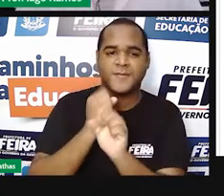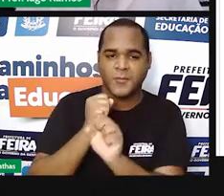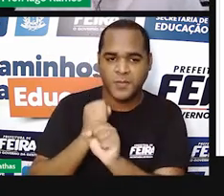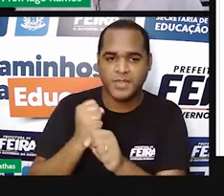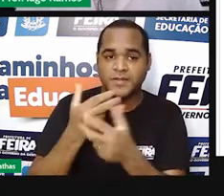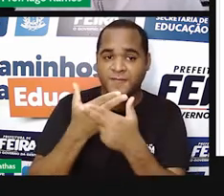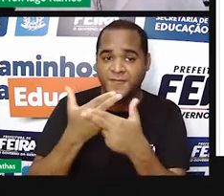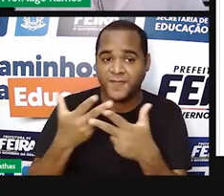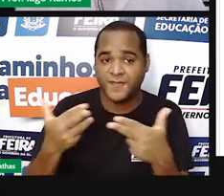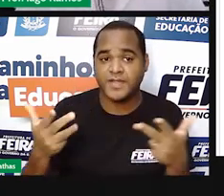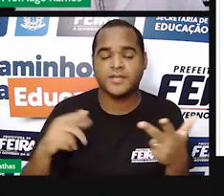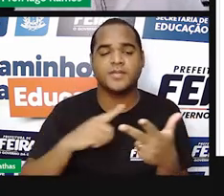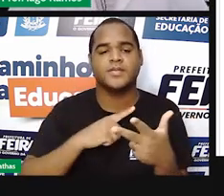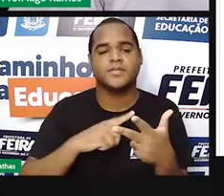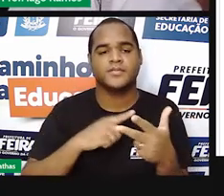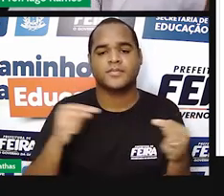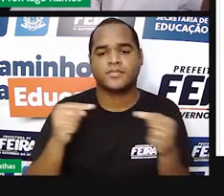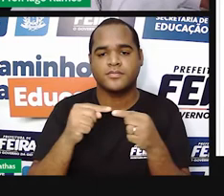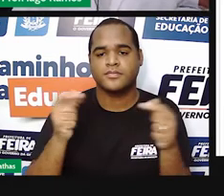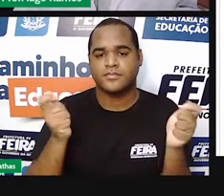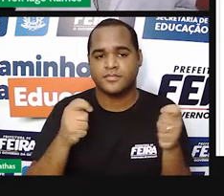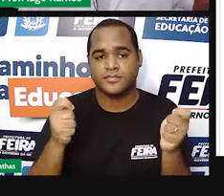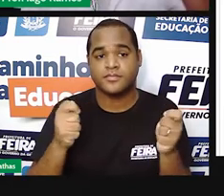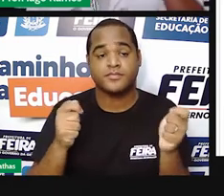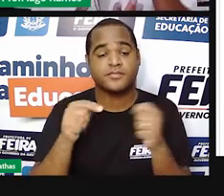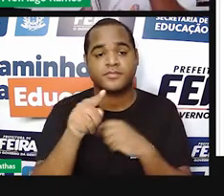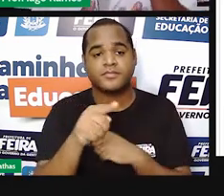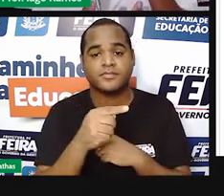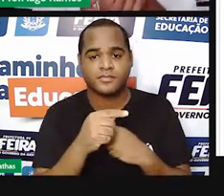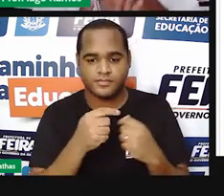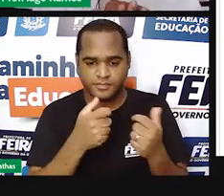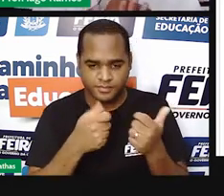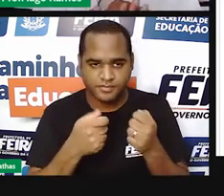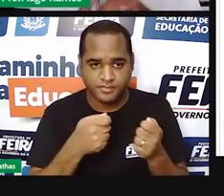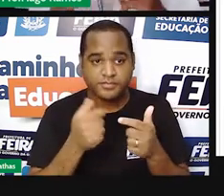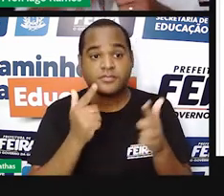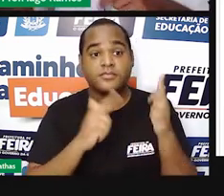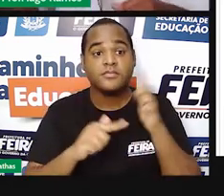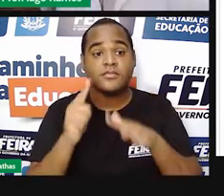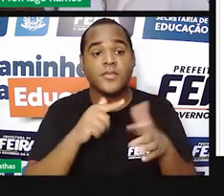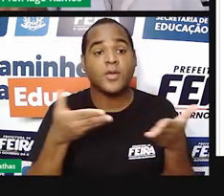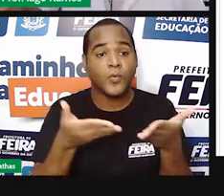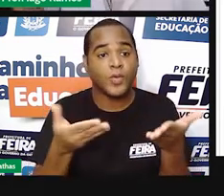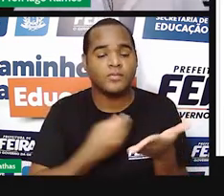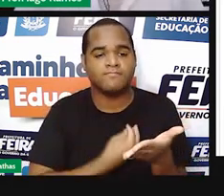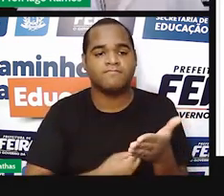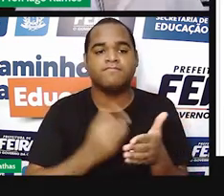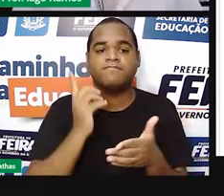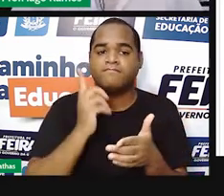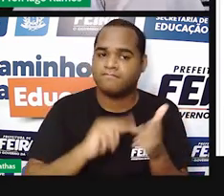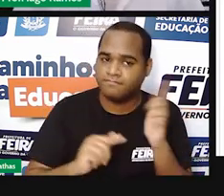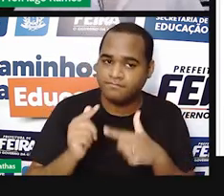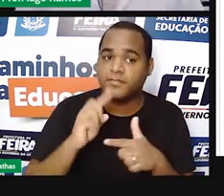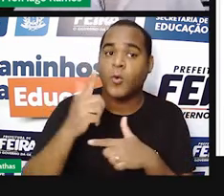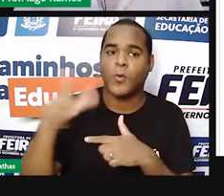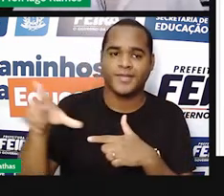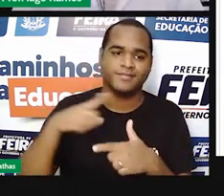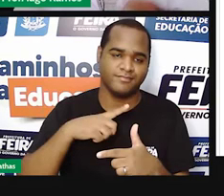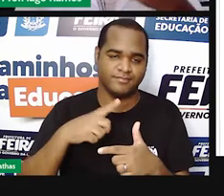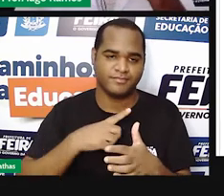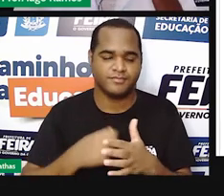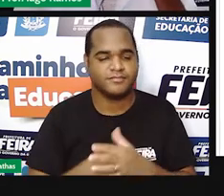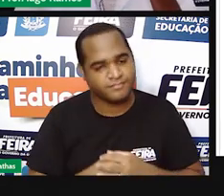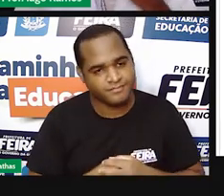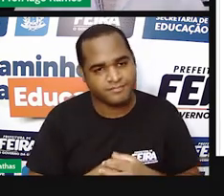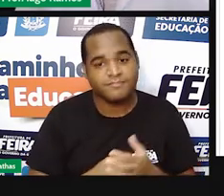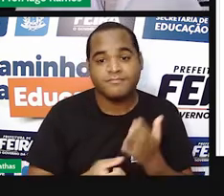que é possível esse jogador fazer uma jogada agora e ganhar na próxima jogada Beleza